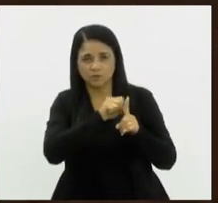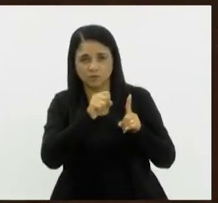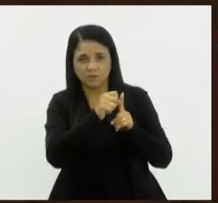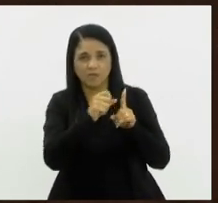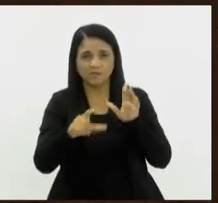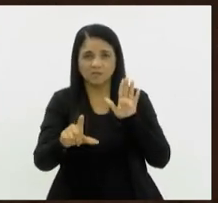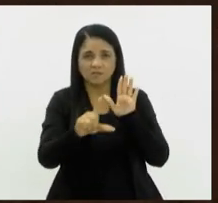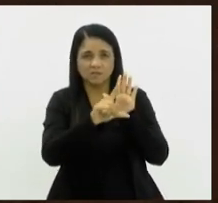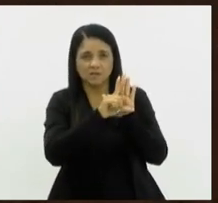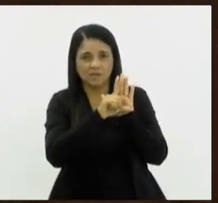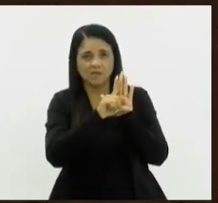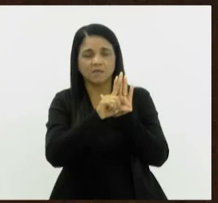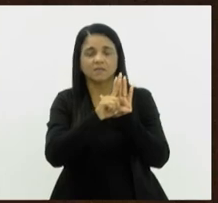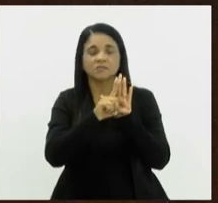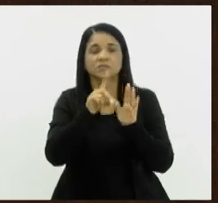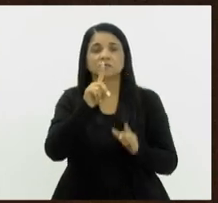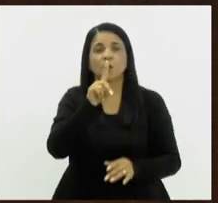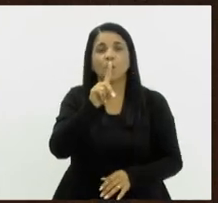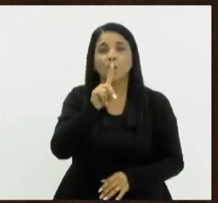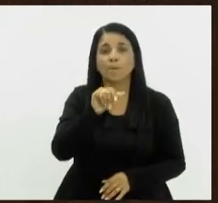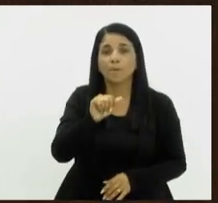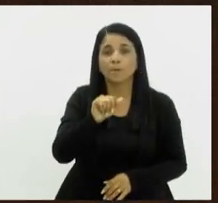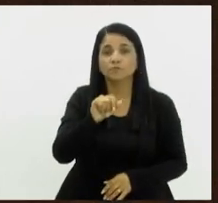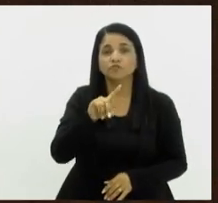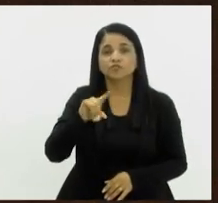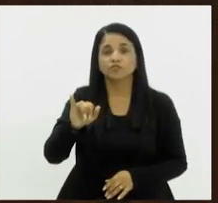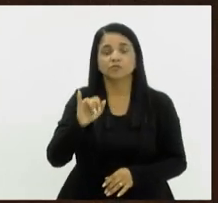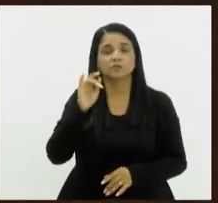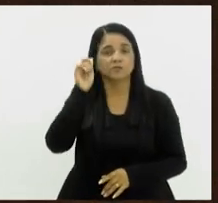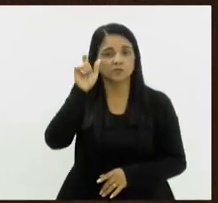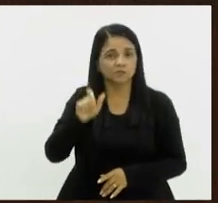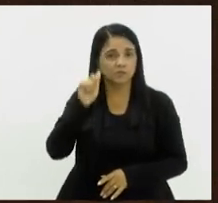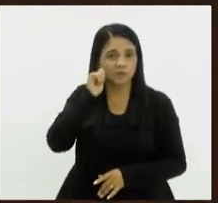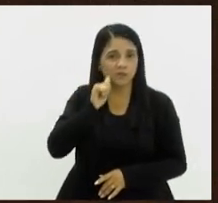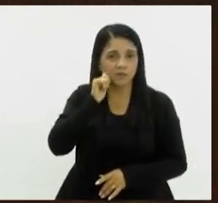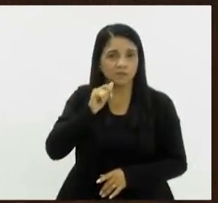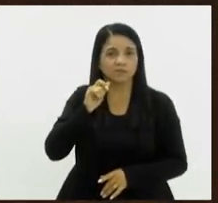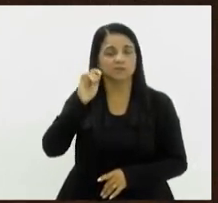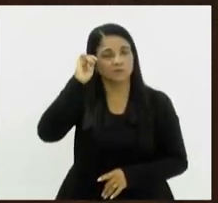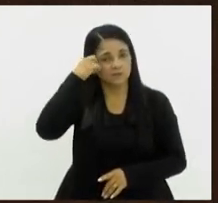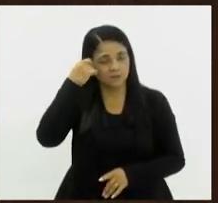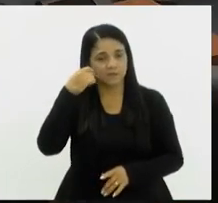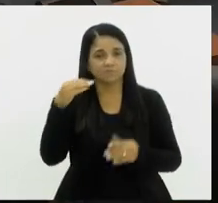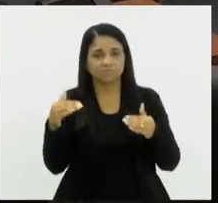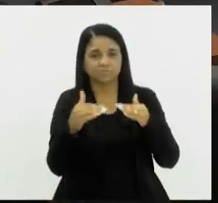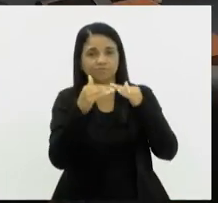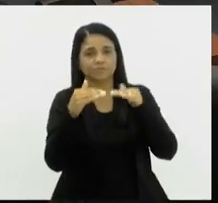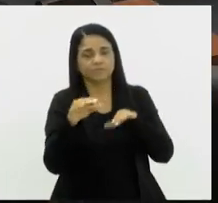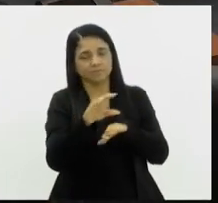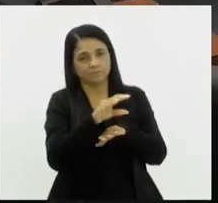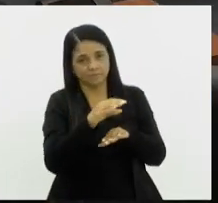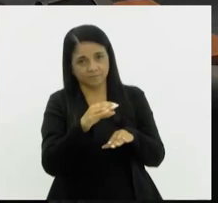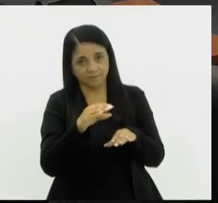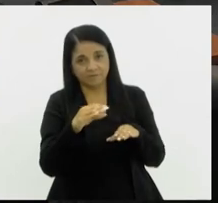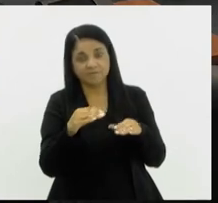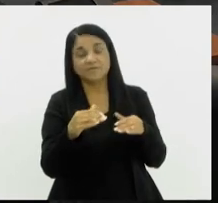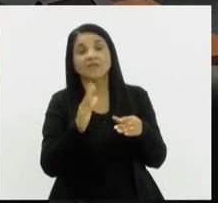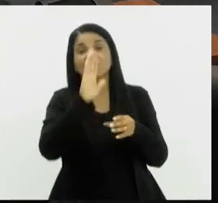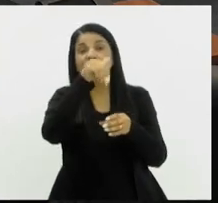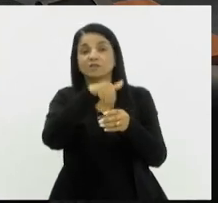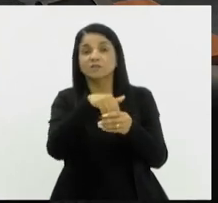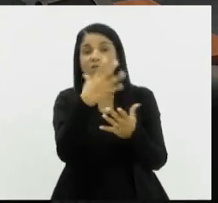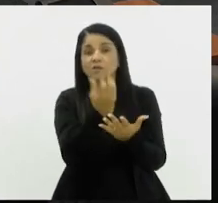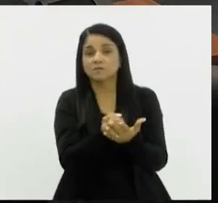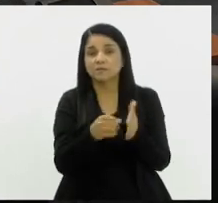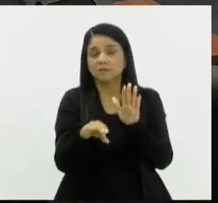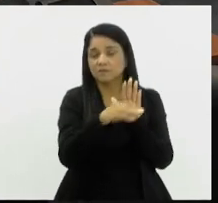mês das mulheres negras. O parecer é favorável. Com os pareceres emitidos, em votação, as